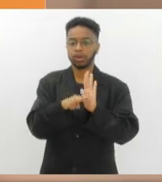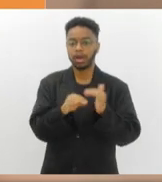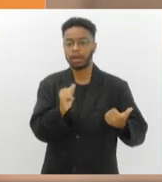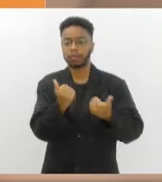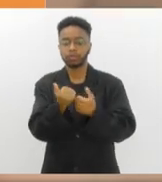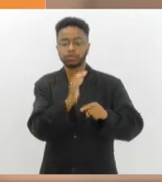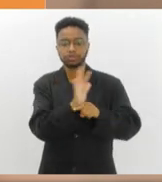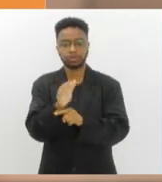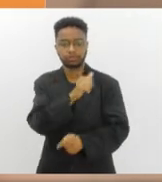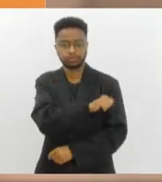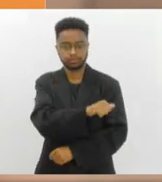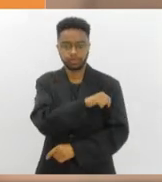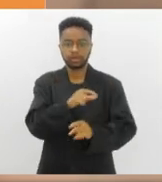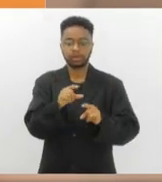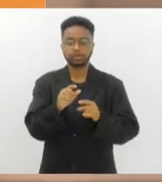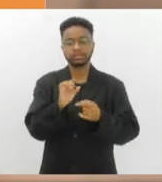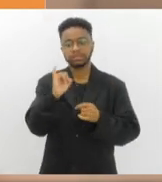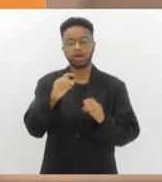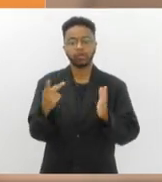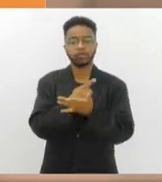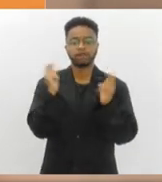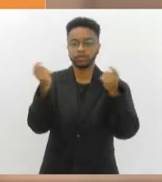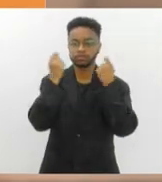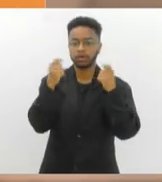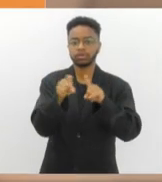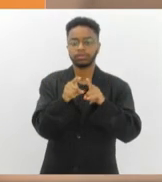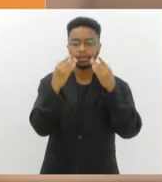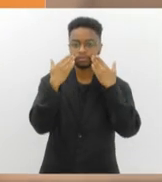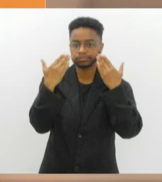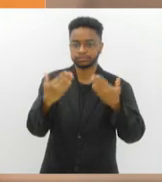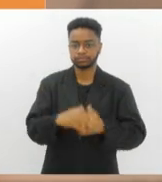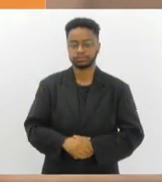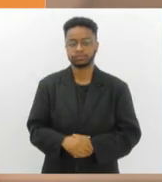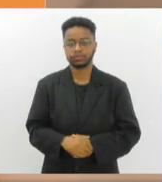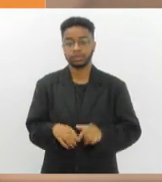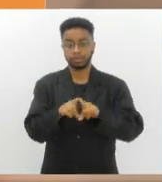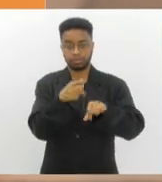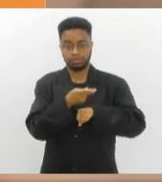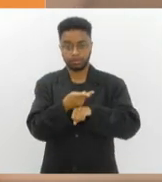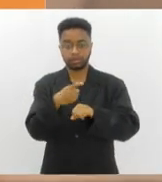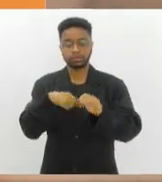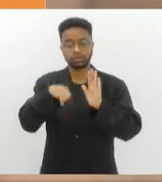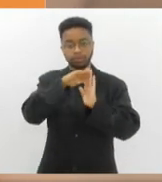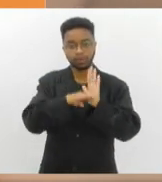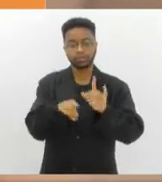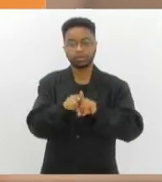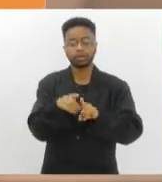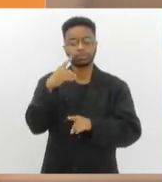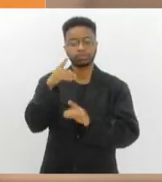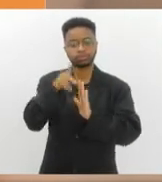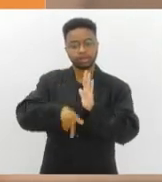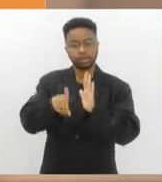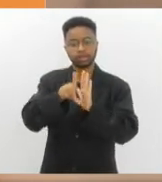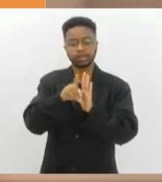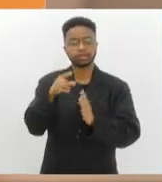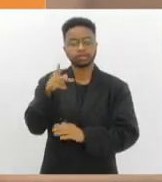cinema fluminense em mostras, festivais e premiações. Também na pauta, projeto do deputado Júlio Rocha, que altera a